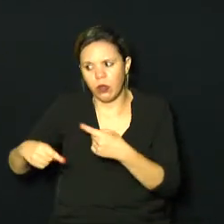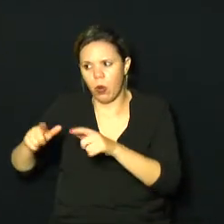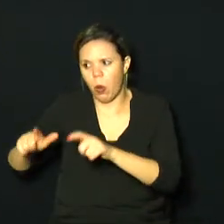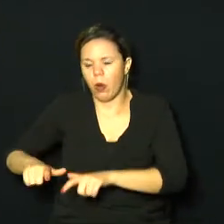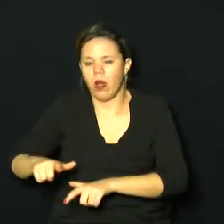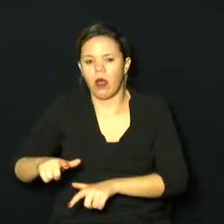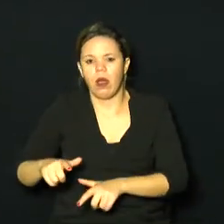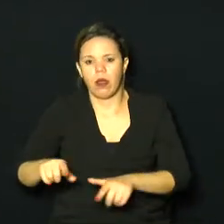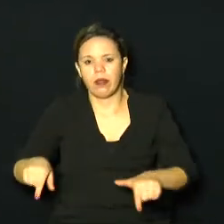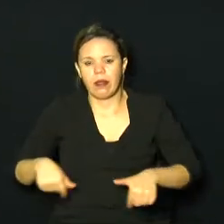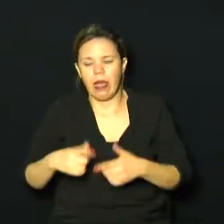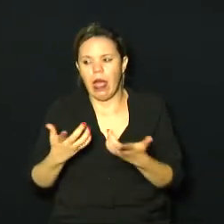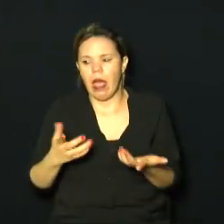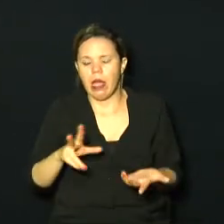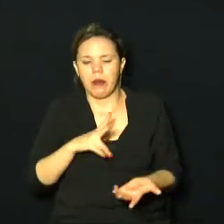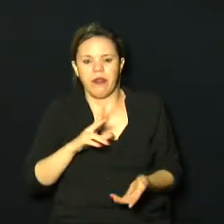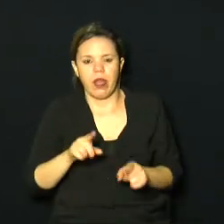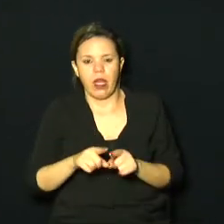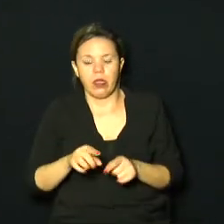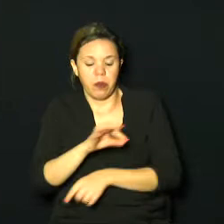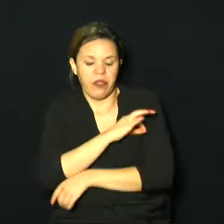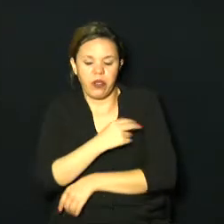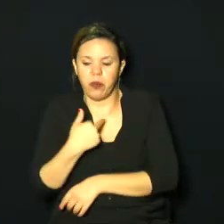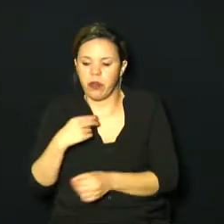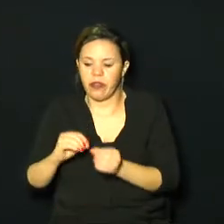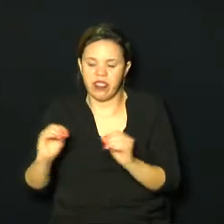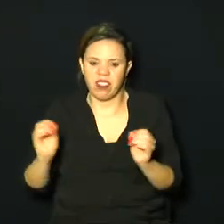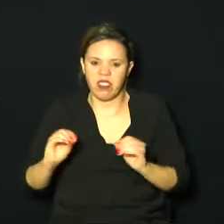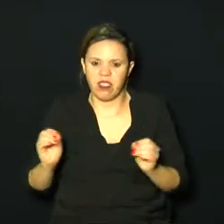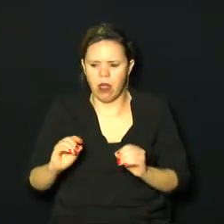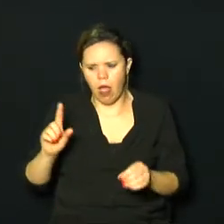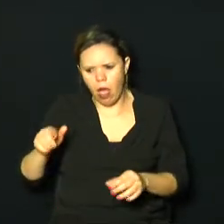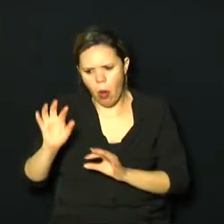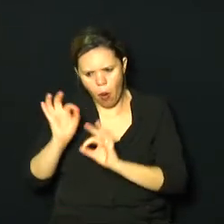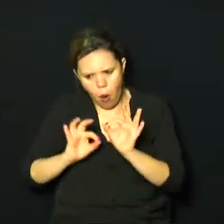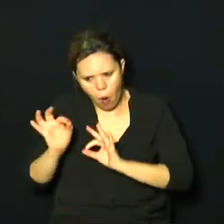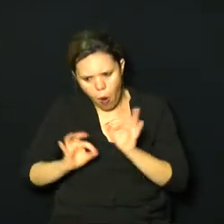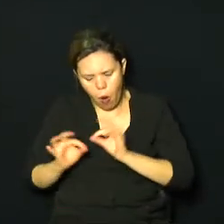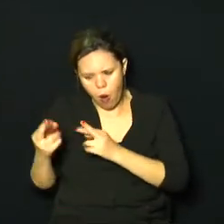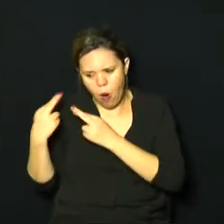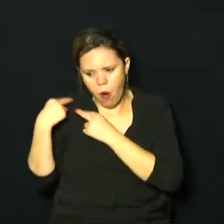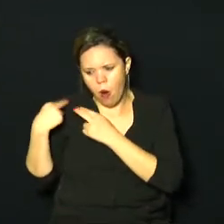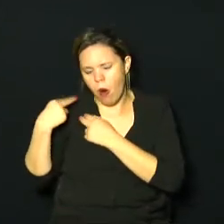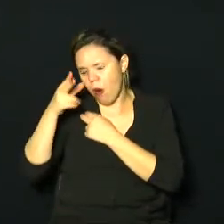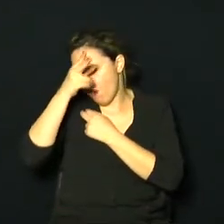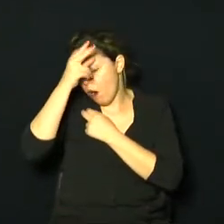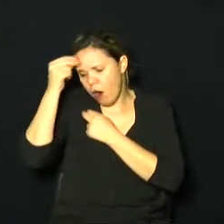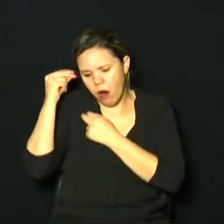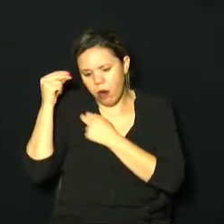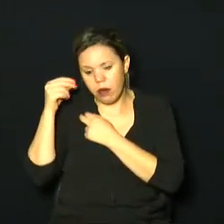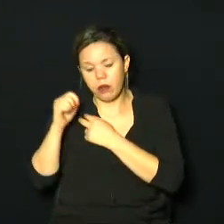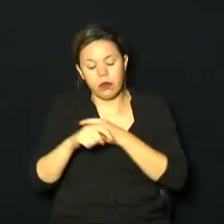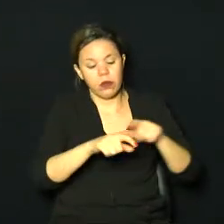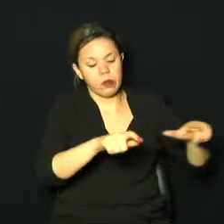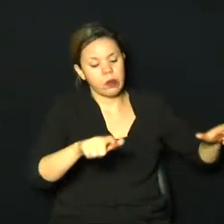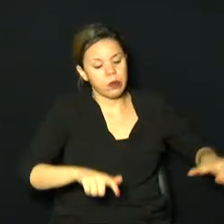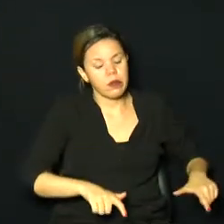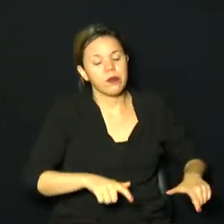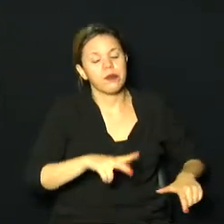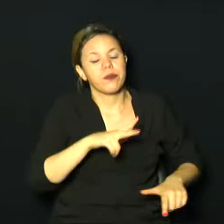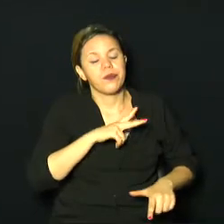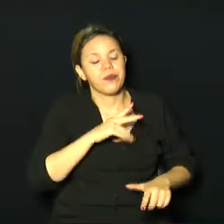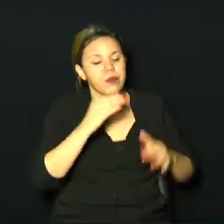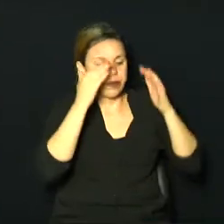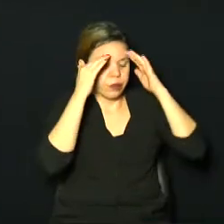não posso fazer nada enquanto prefeitura, e não entender que é uma questão de ordem pública, uma propriedade privada que não cumpre função social,